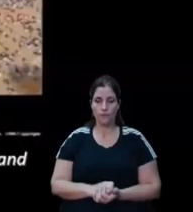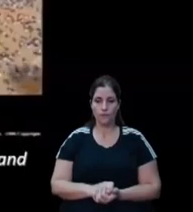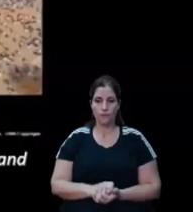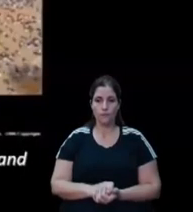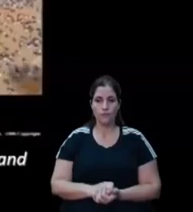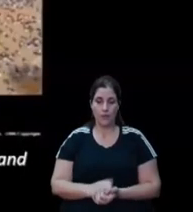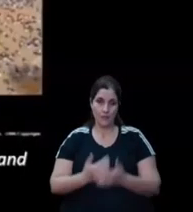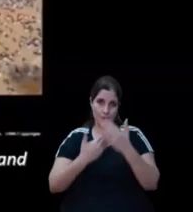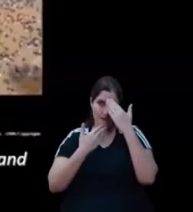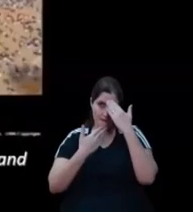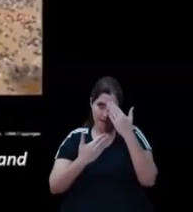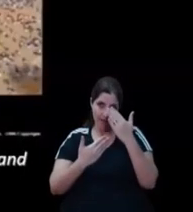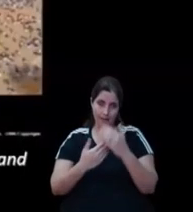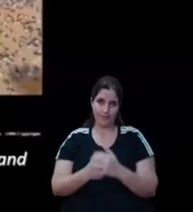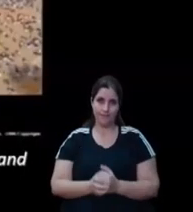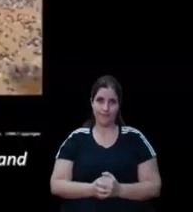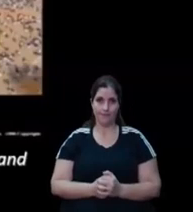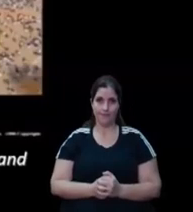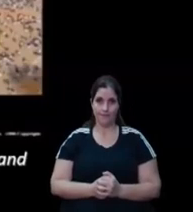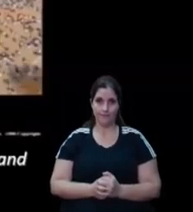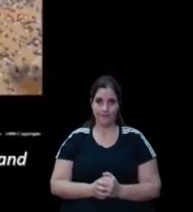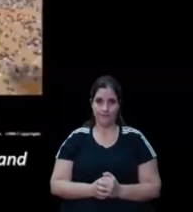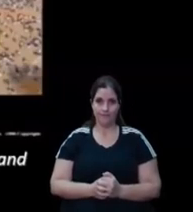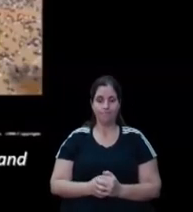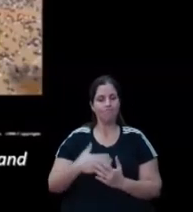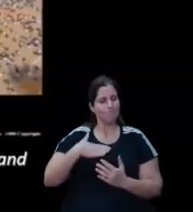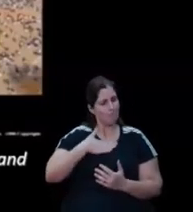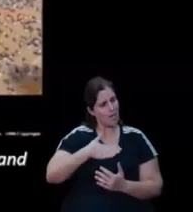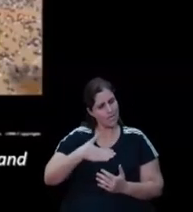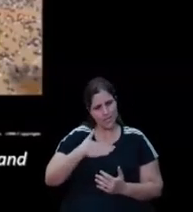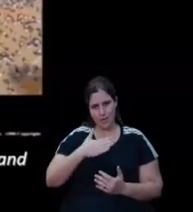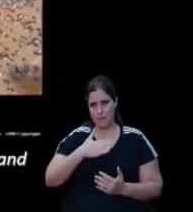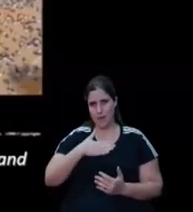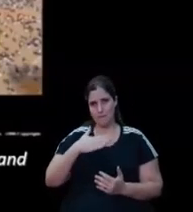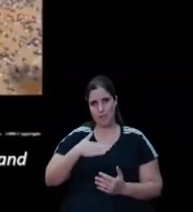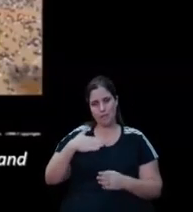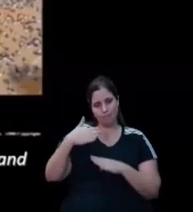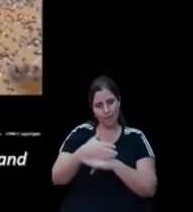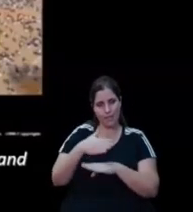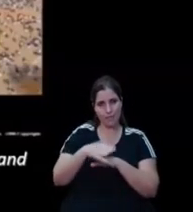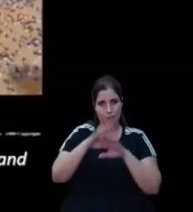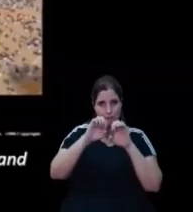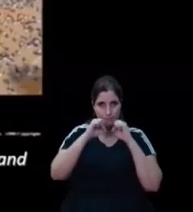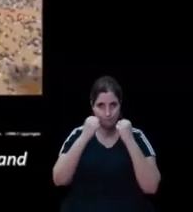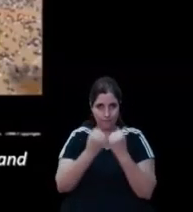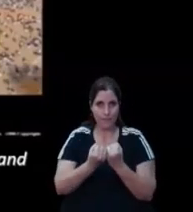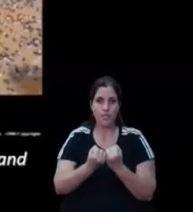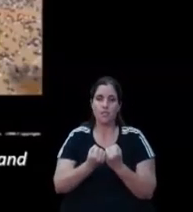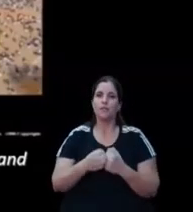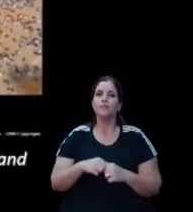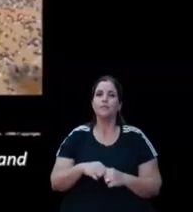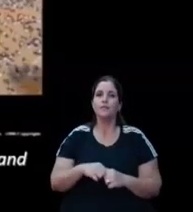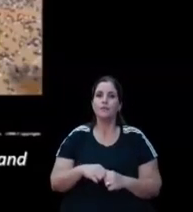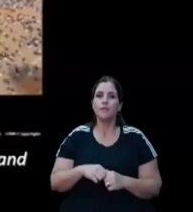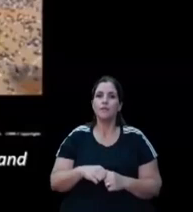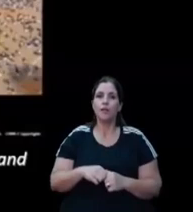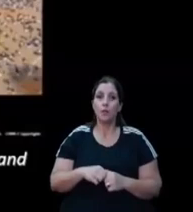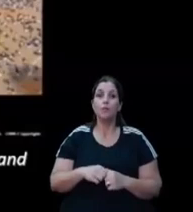Muito obrigado. Foi um grande prazer para mim participar deste webinário. Eu espero que isso tenha sido